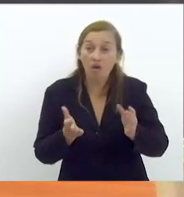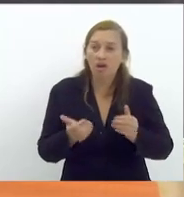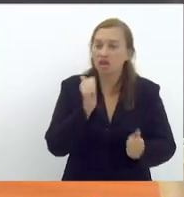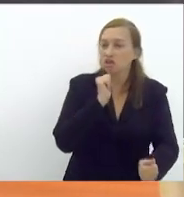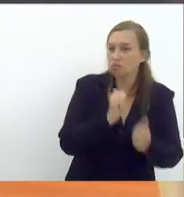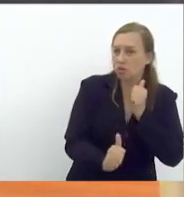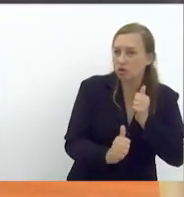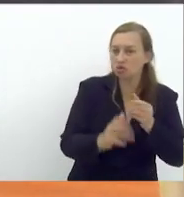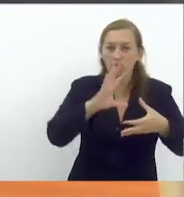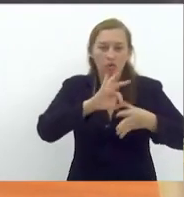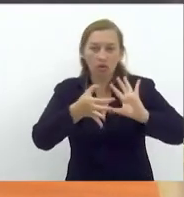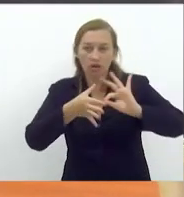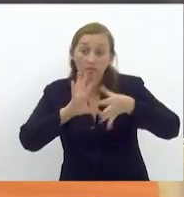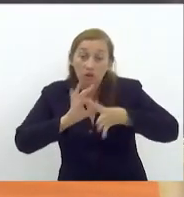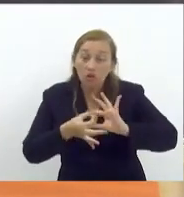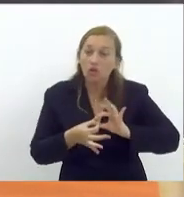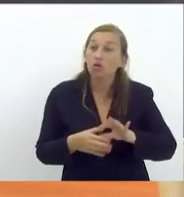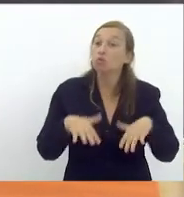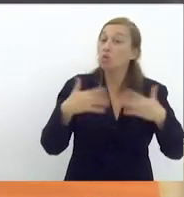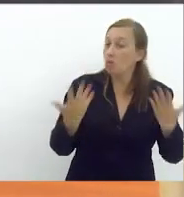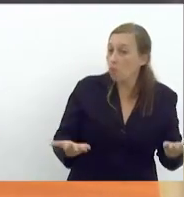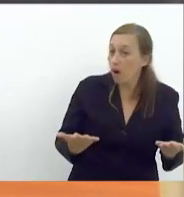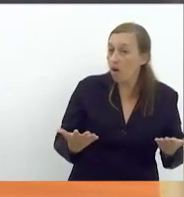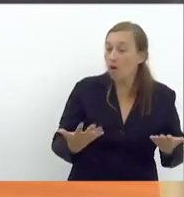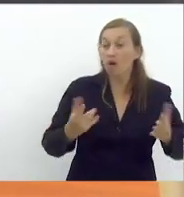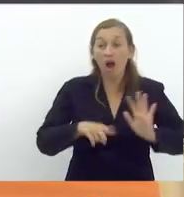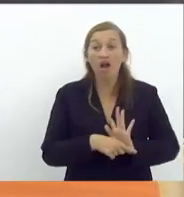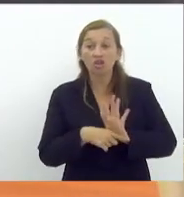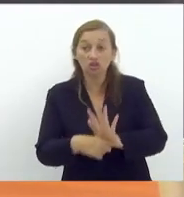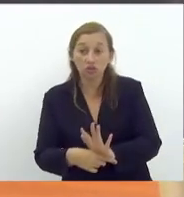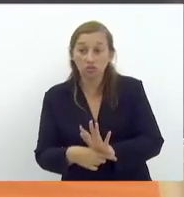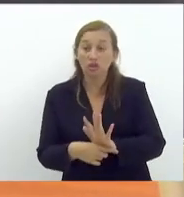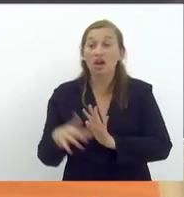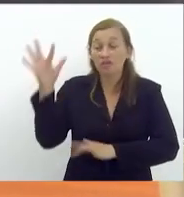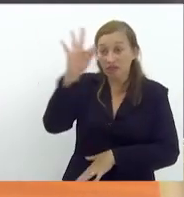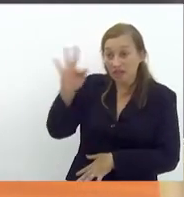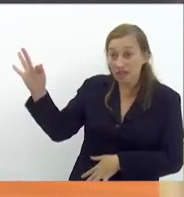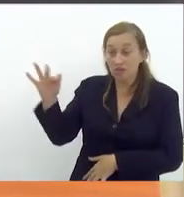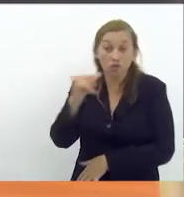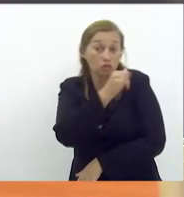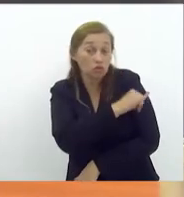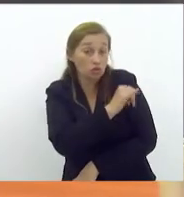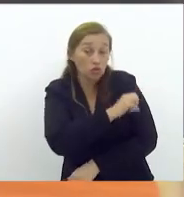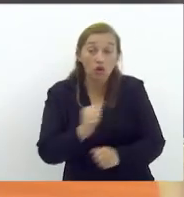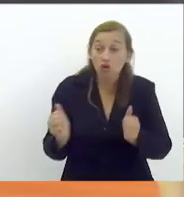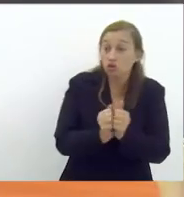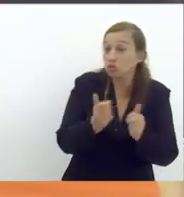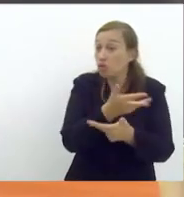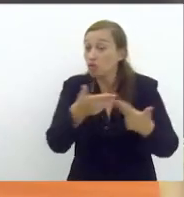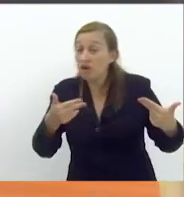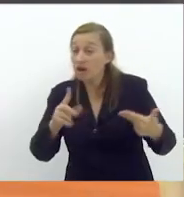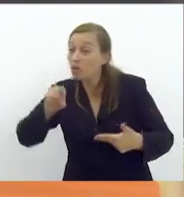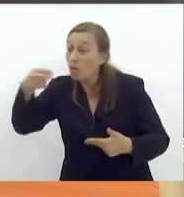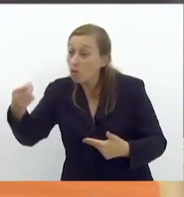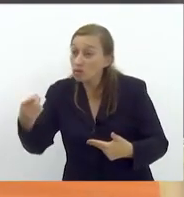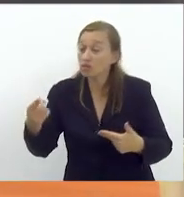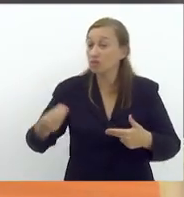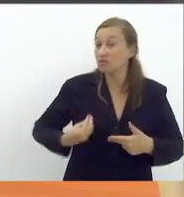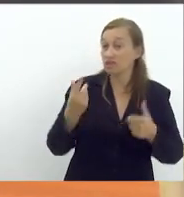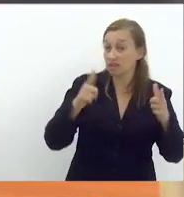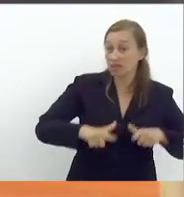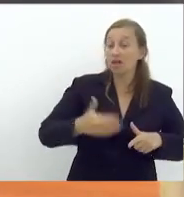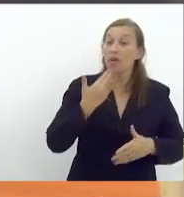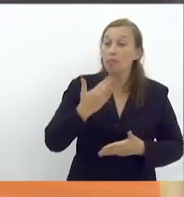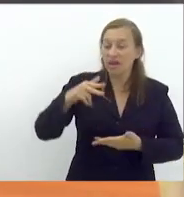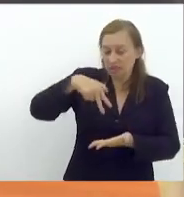olímpico no qual contribuem na Fundação da Federação do Rio de Janeiro junto com muitos outros presentes aqui peço por